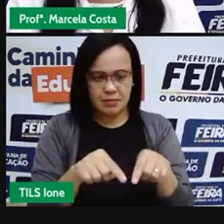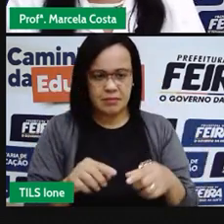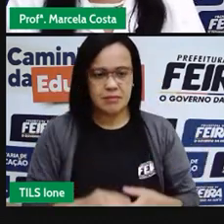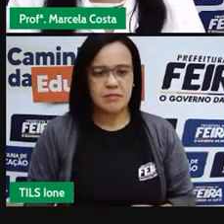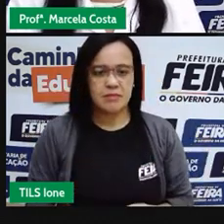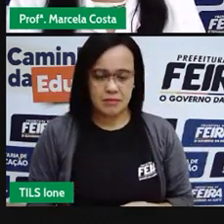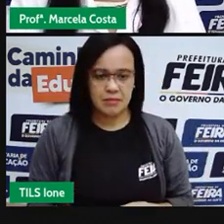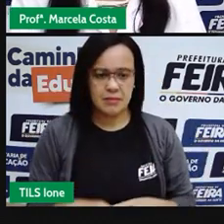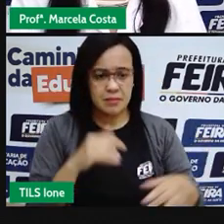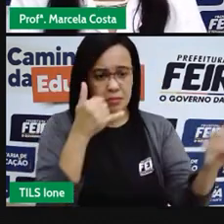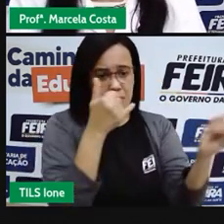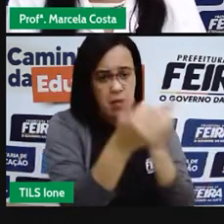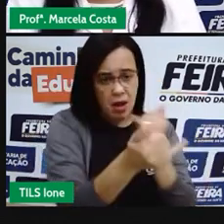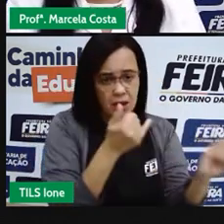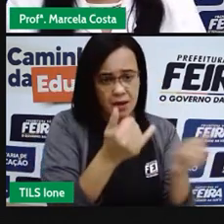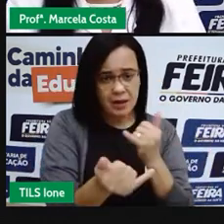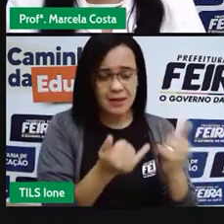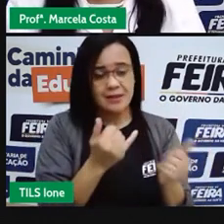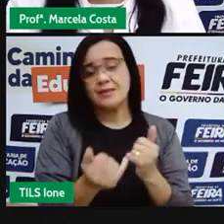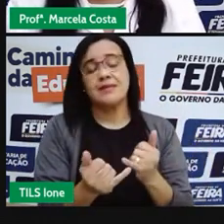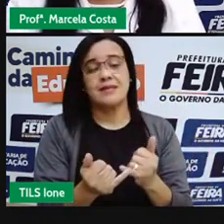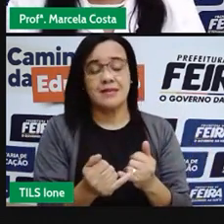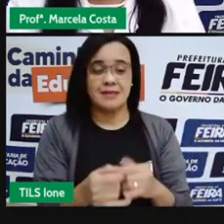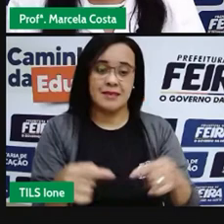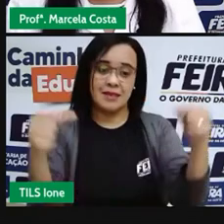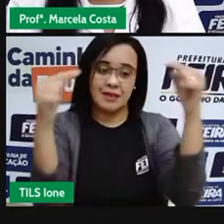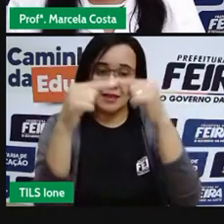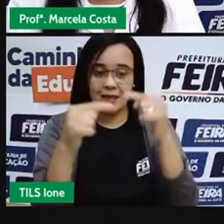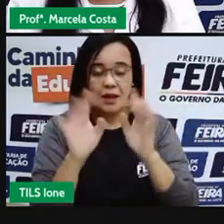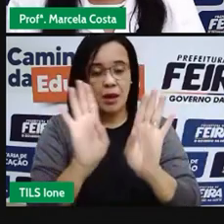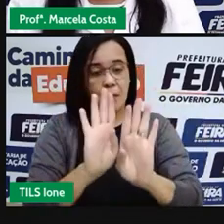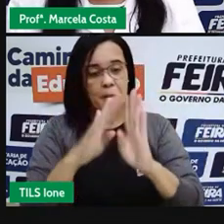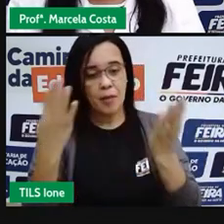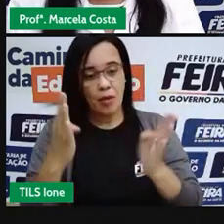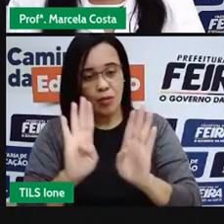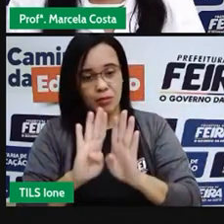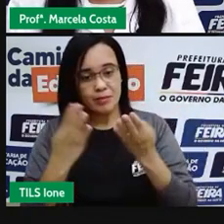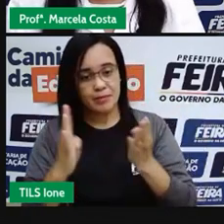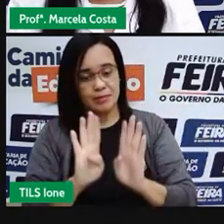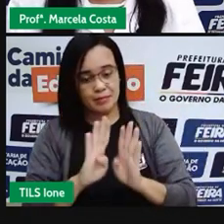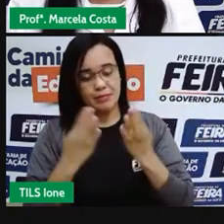Que é semelhante ao formato das portas.